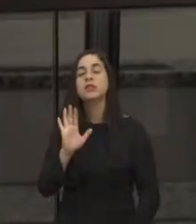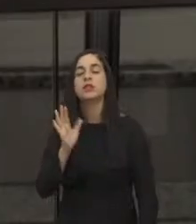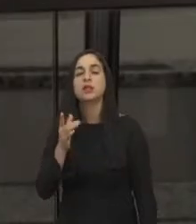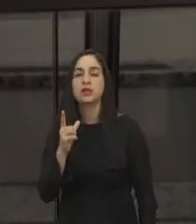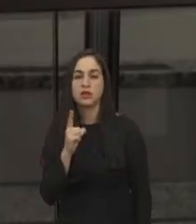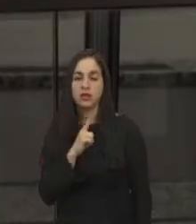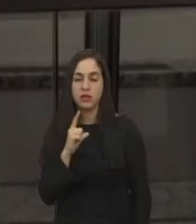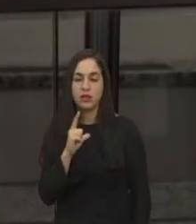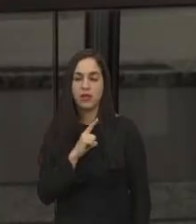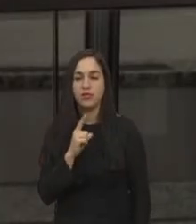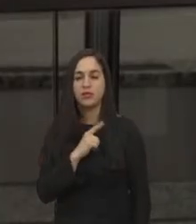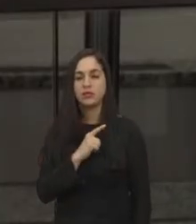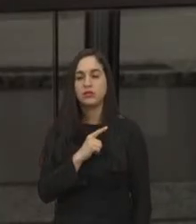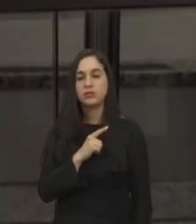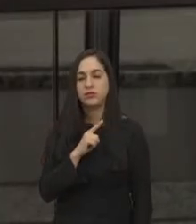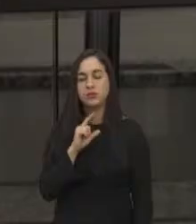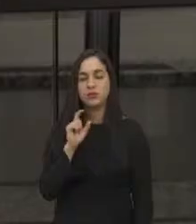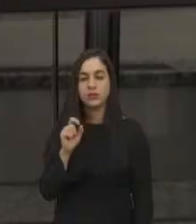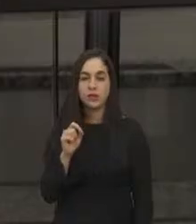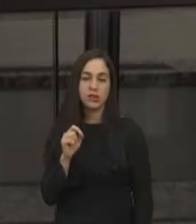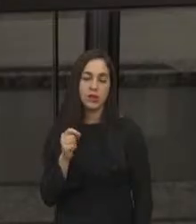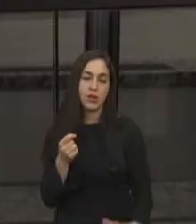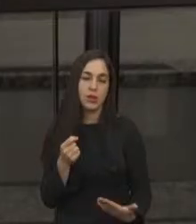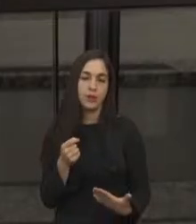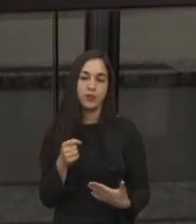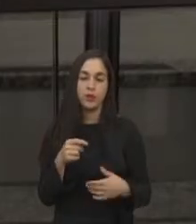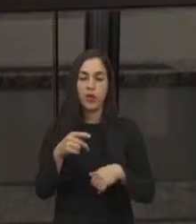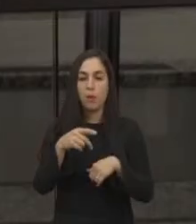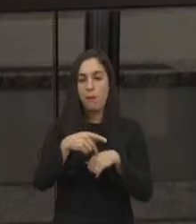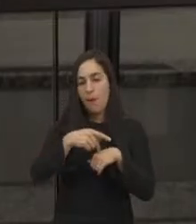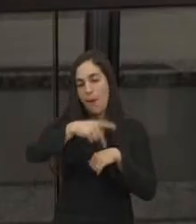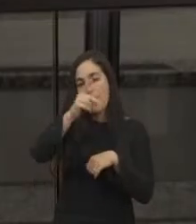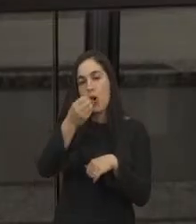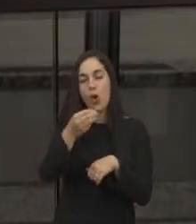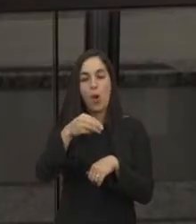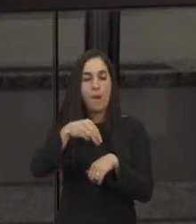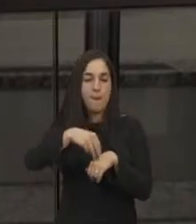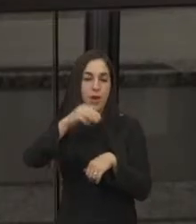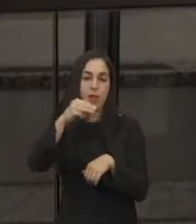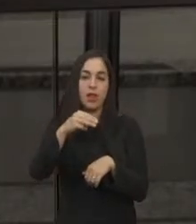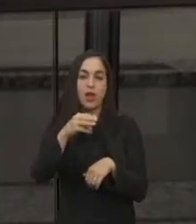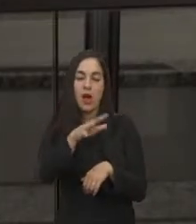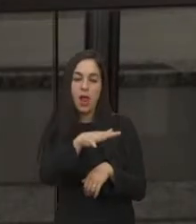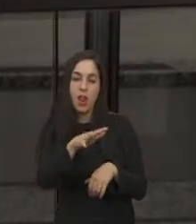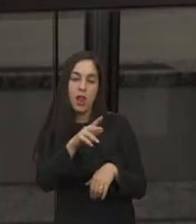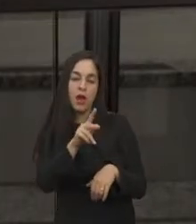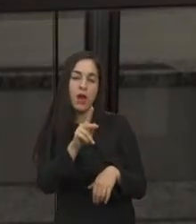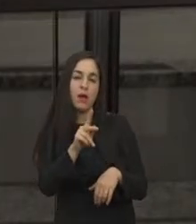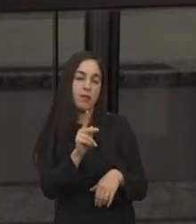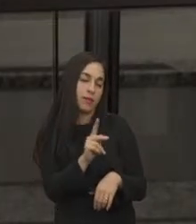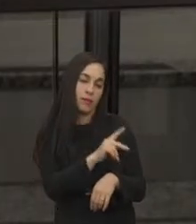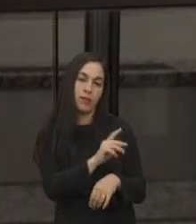em pauta uma pós-graduação ou mesmo mestrado na área da educação